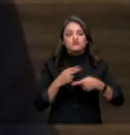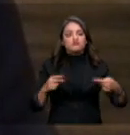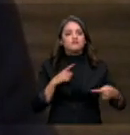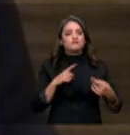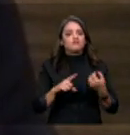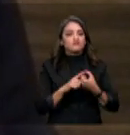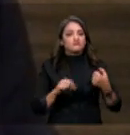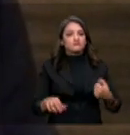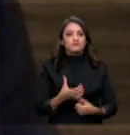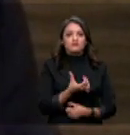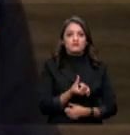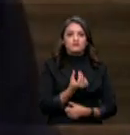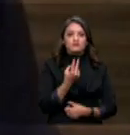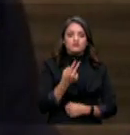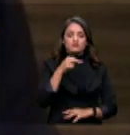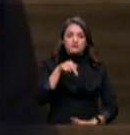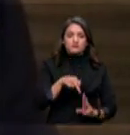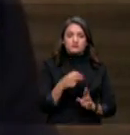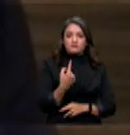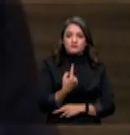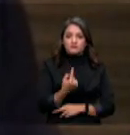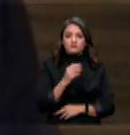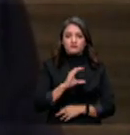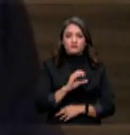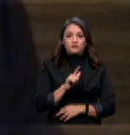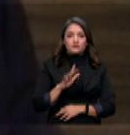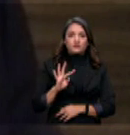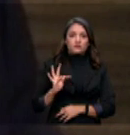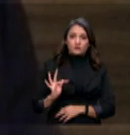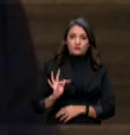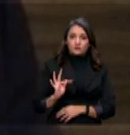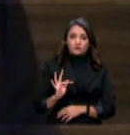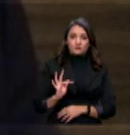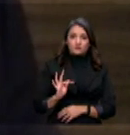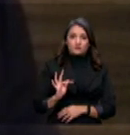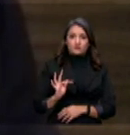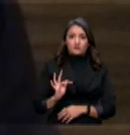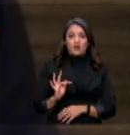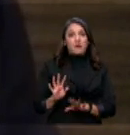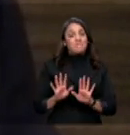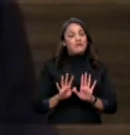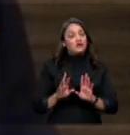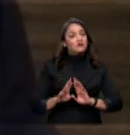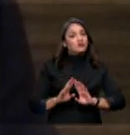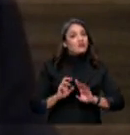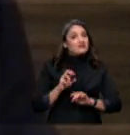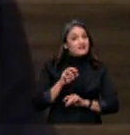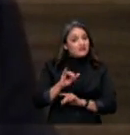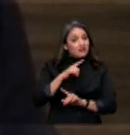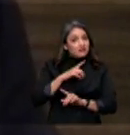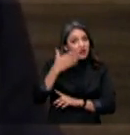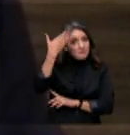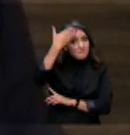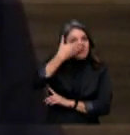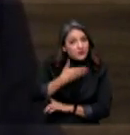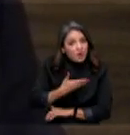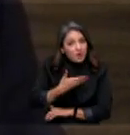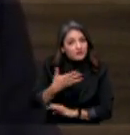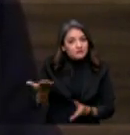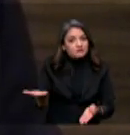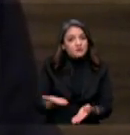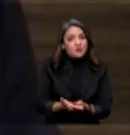artigo 62, inciso 1 da CLT. Exceto quando ficar comprovado nos autos